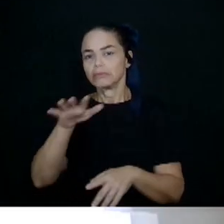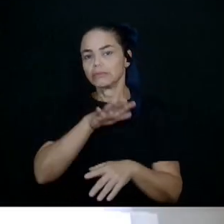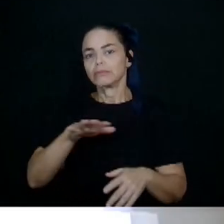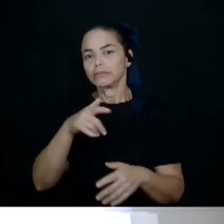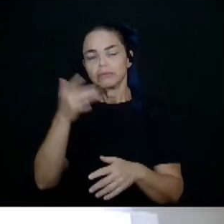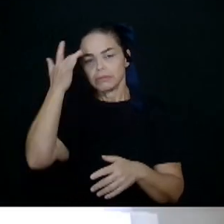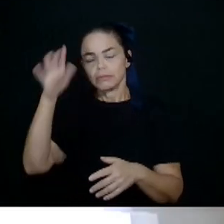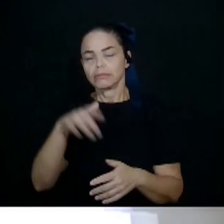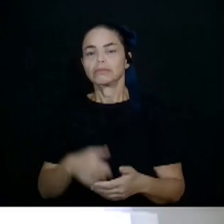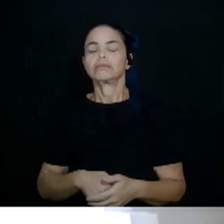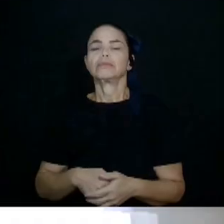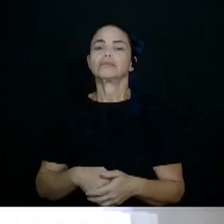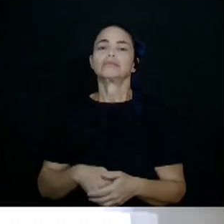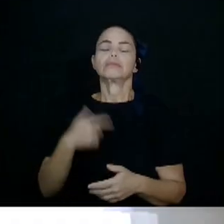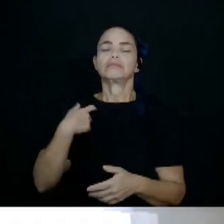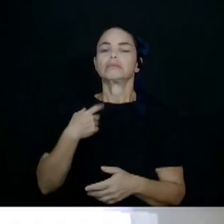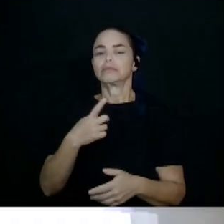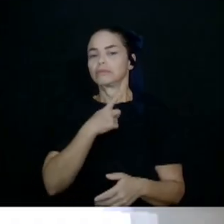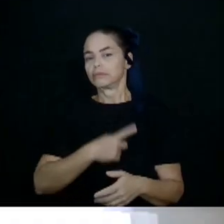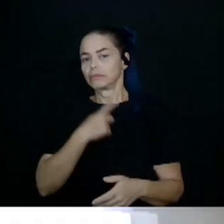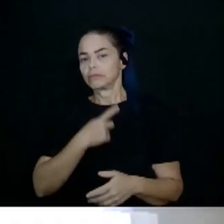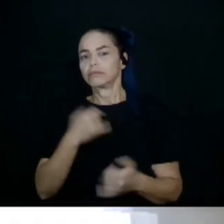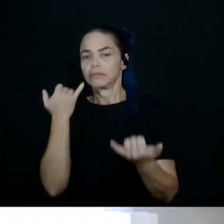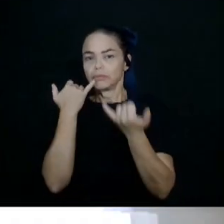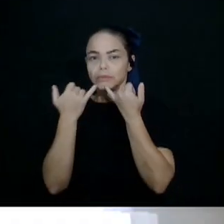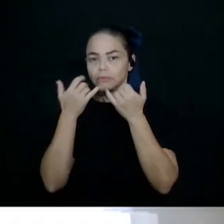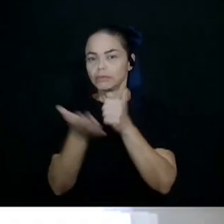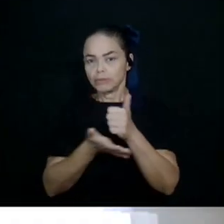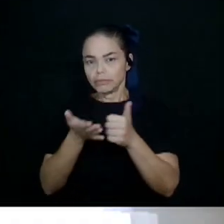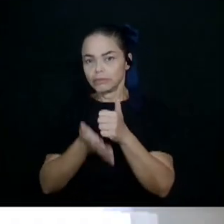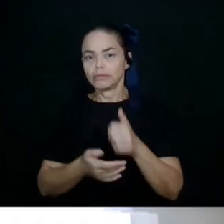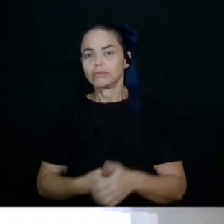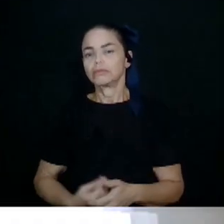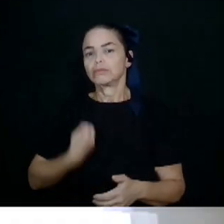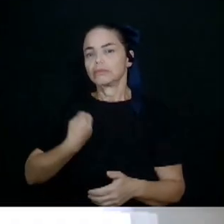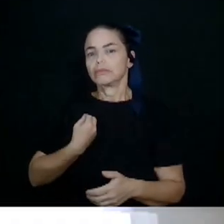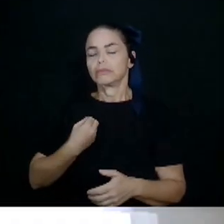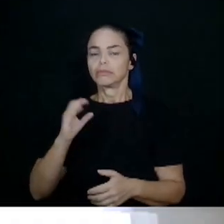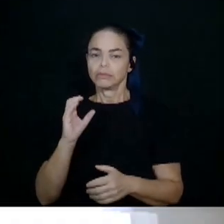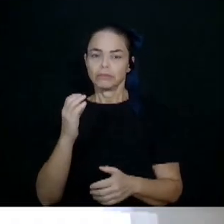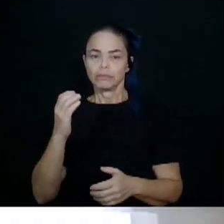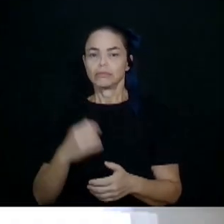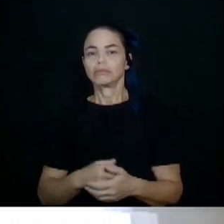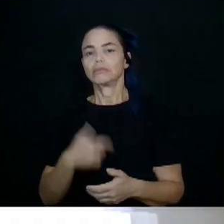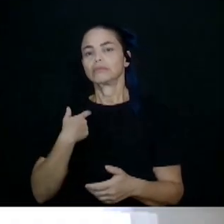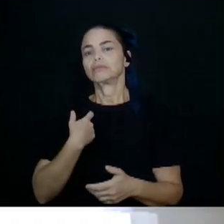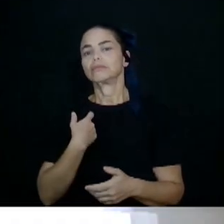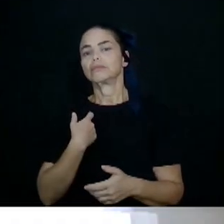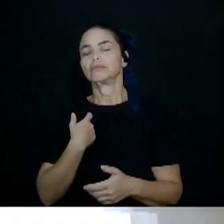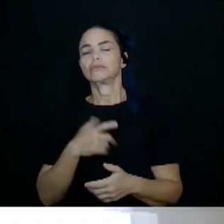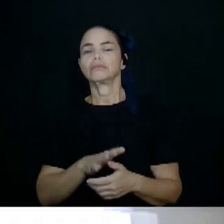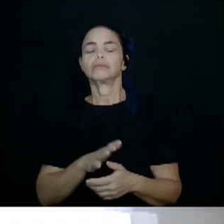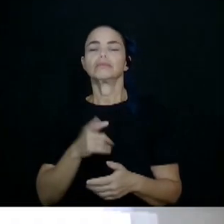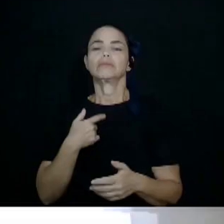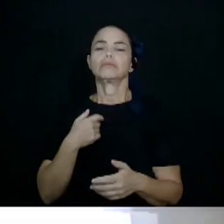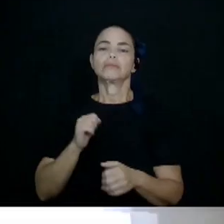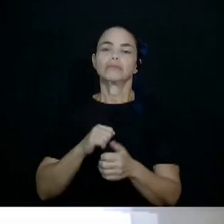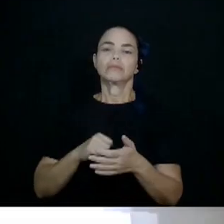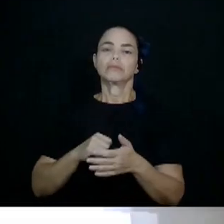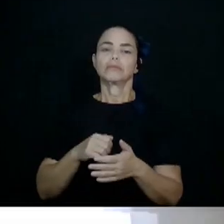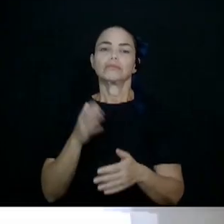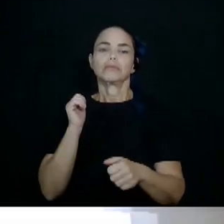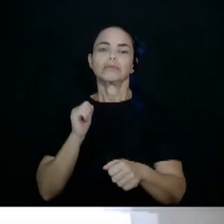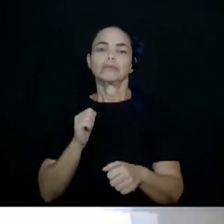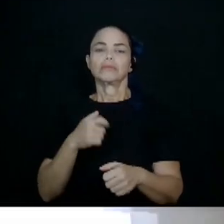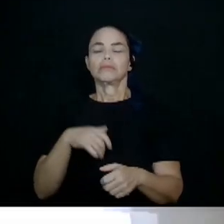vezes, discernir o que é uma informação baseada em evidência científica, né, tanto com relação a intervenções e com relação ao